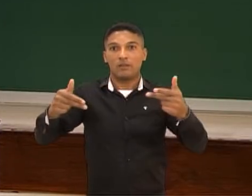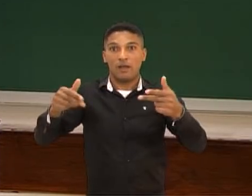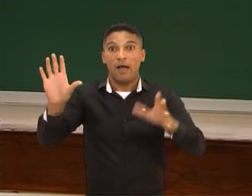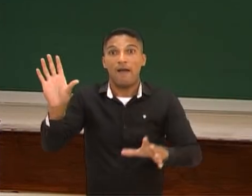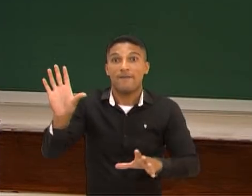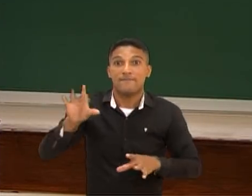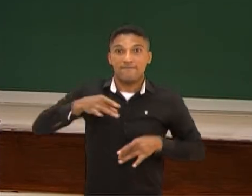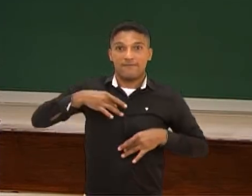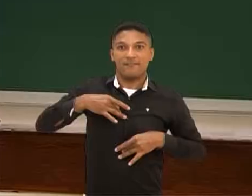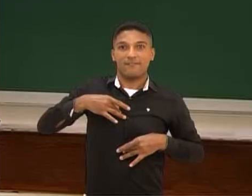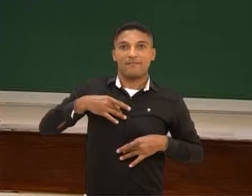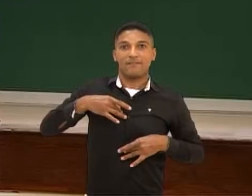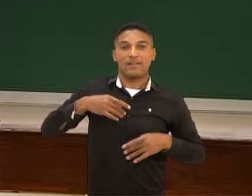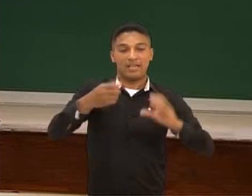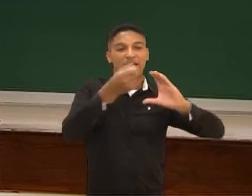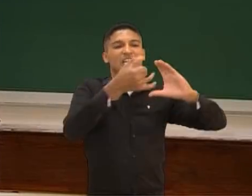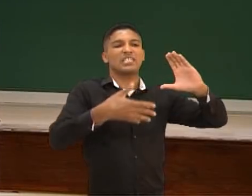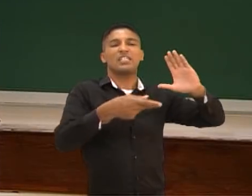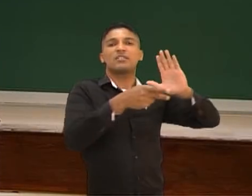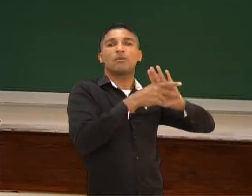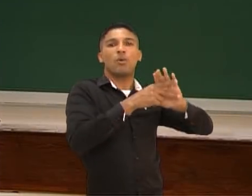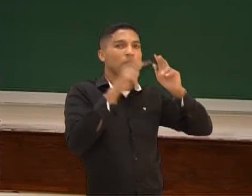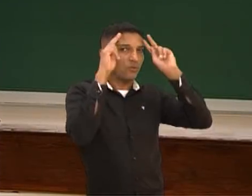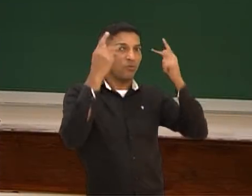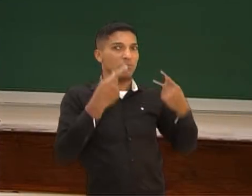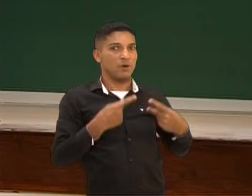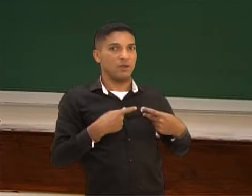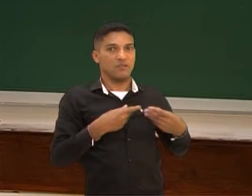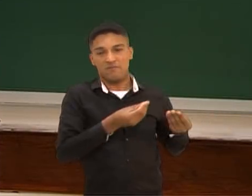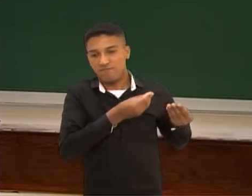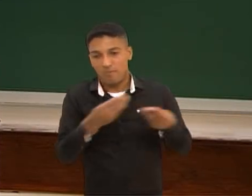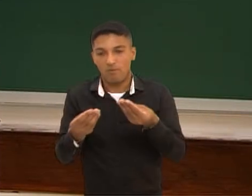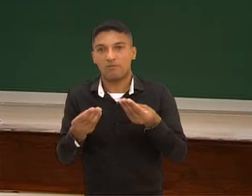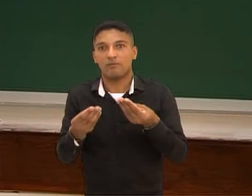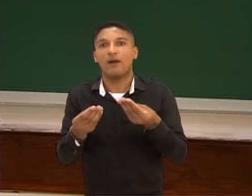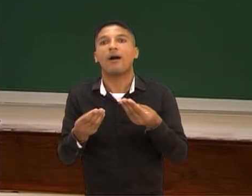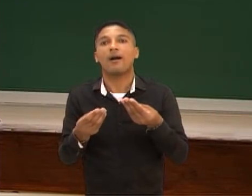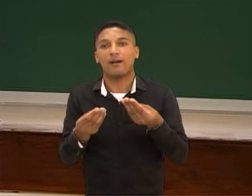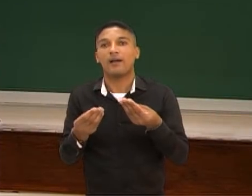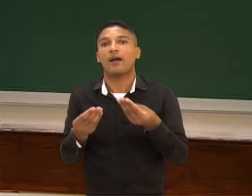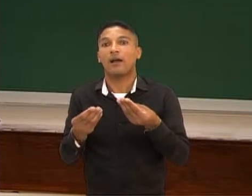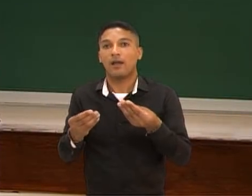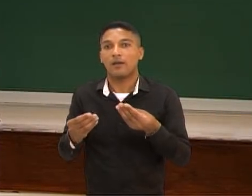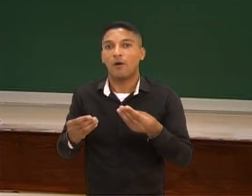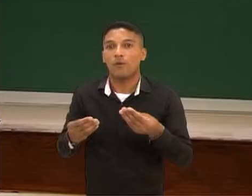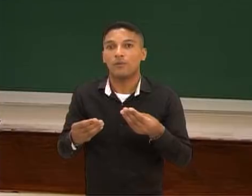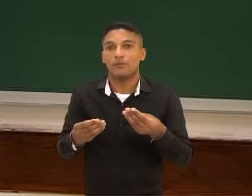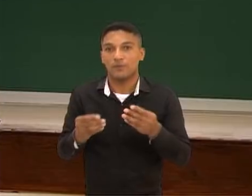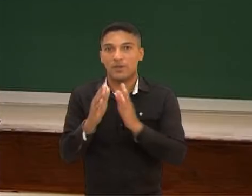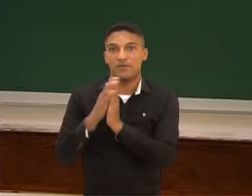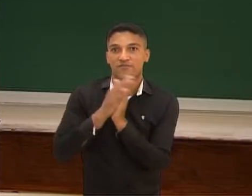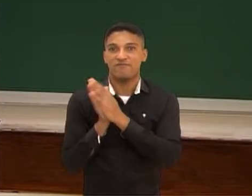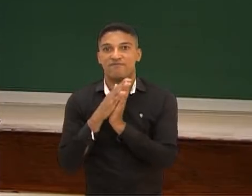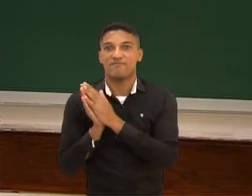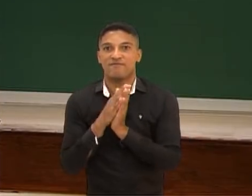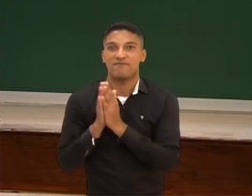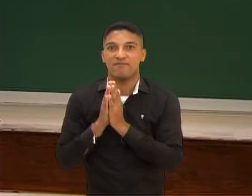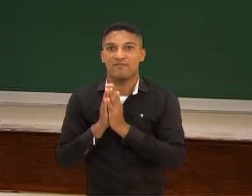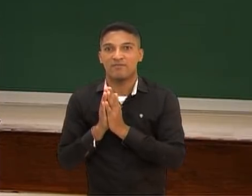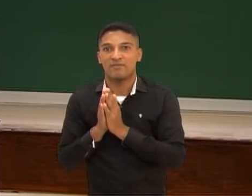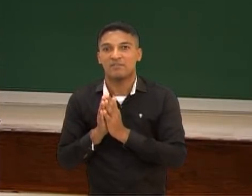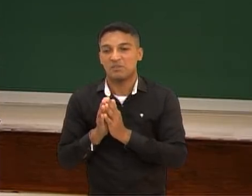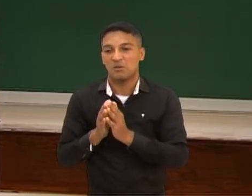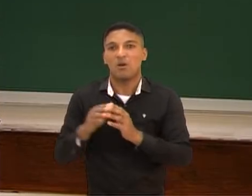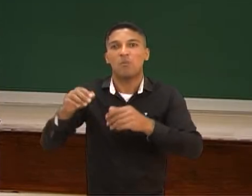certa estranheza e, na sequência, o leitor consegue, de repente, entender o que foi a intenção do autor da